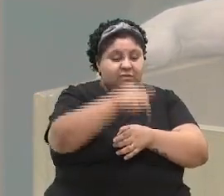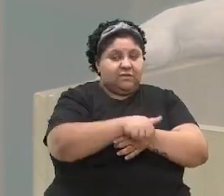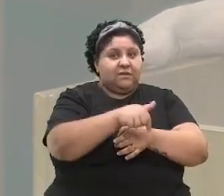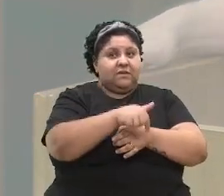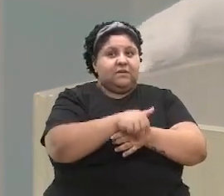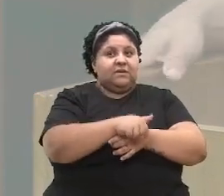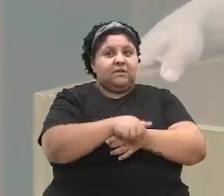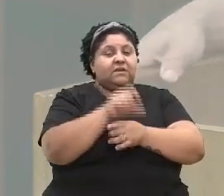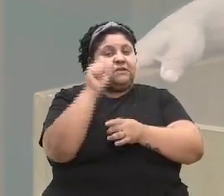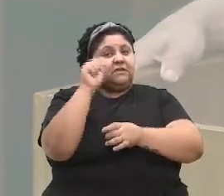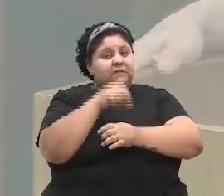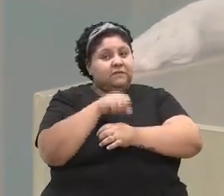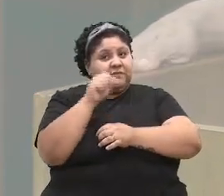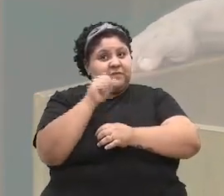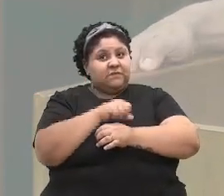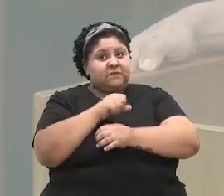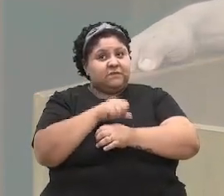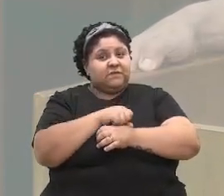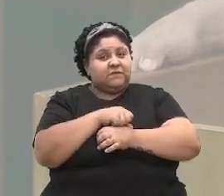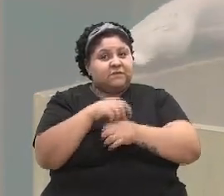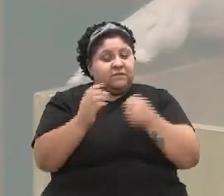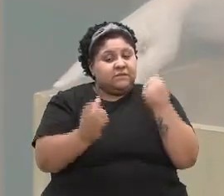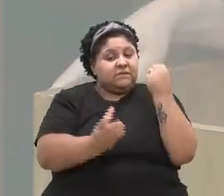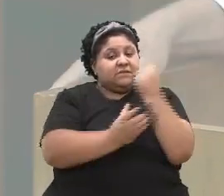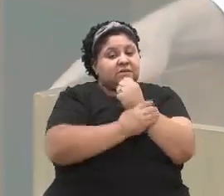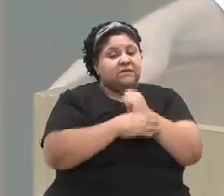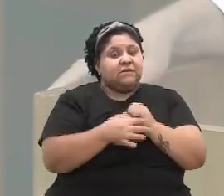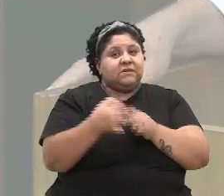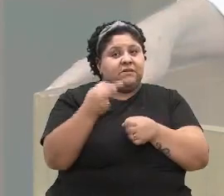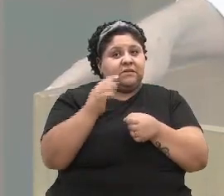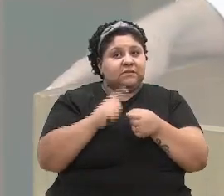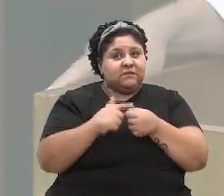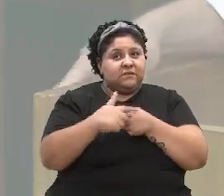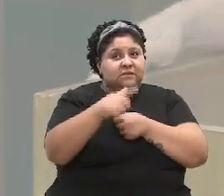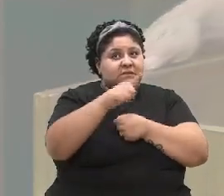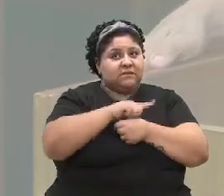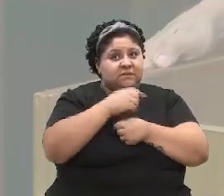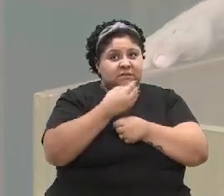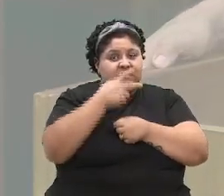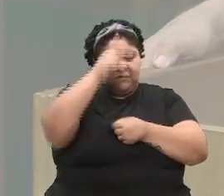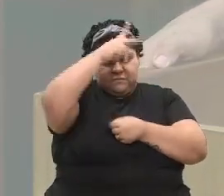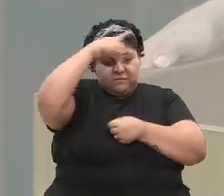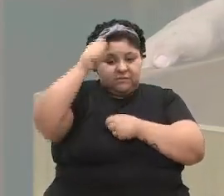votar, sim, a capacidade que Caxias tem por bons prefeitos